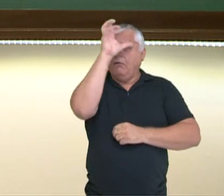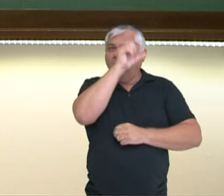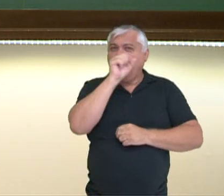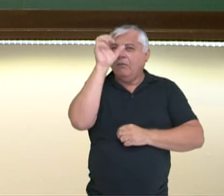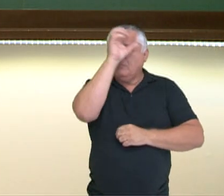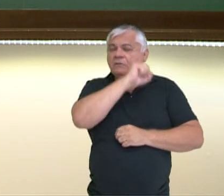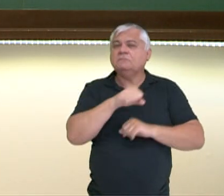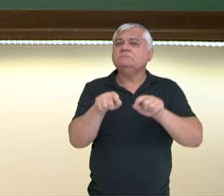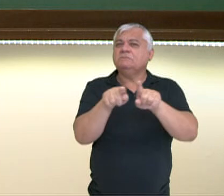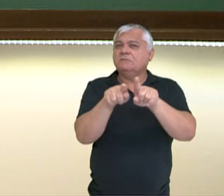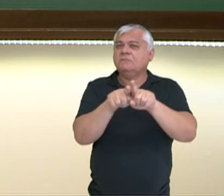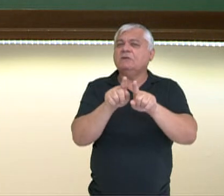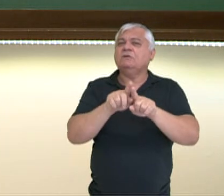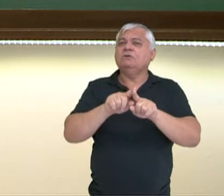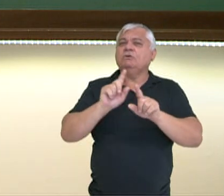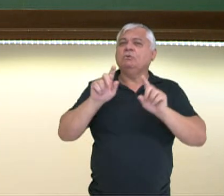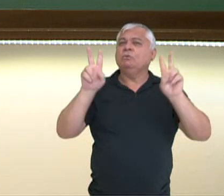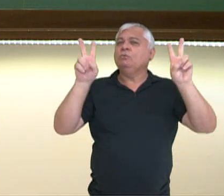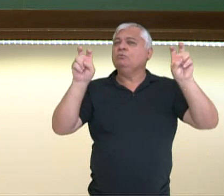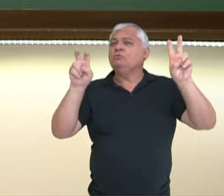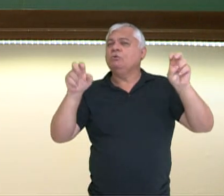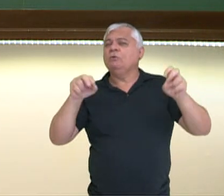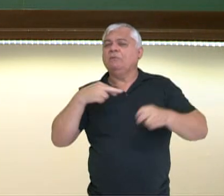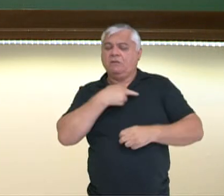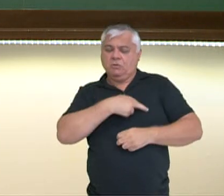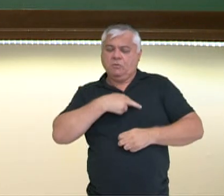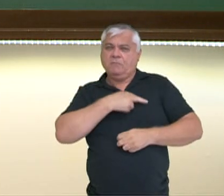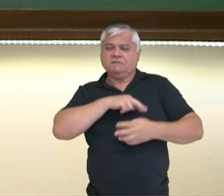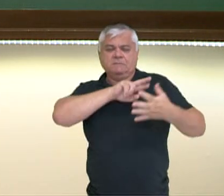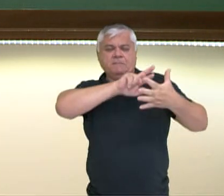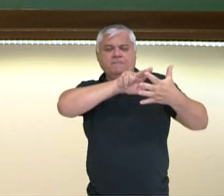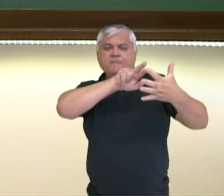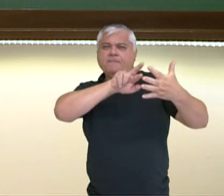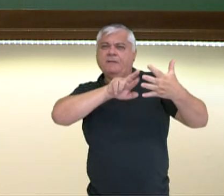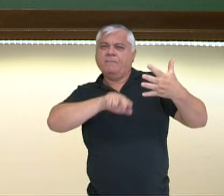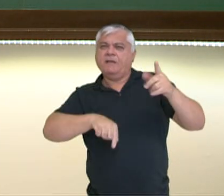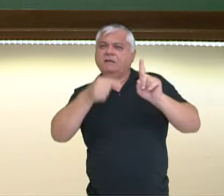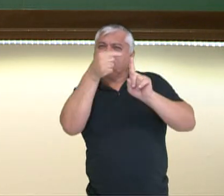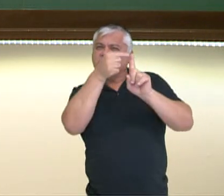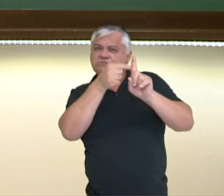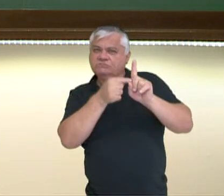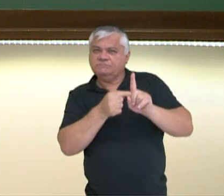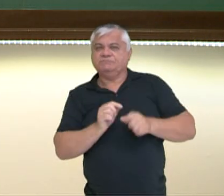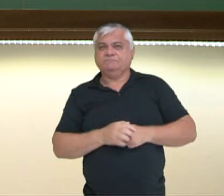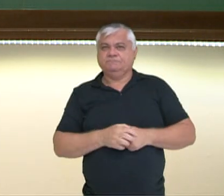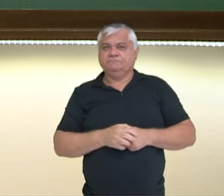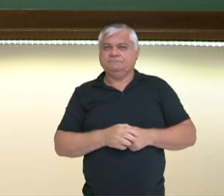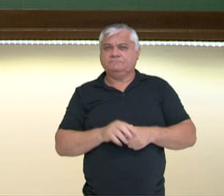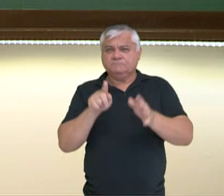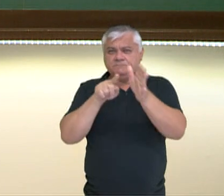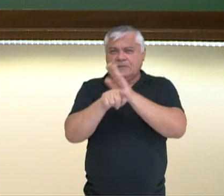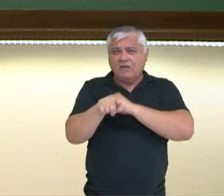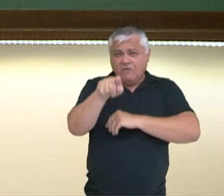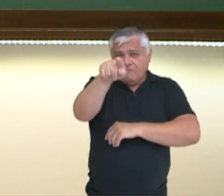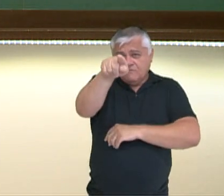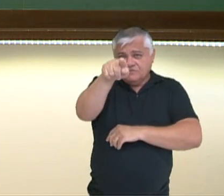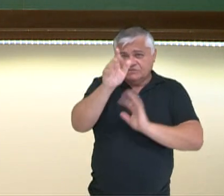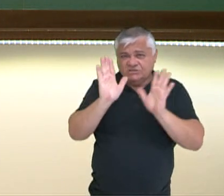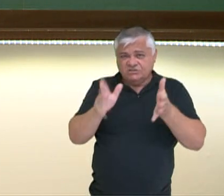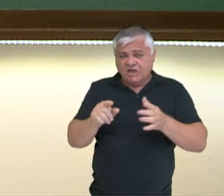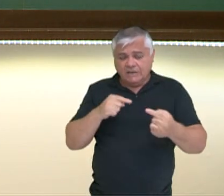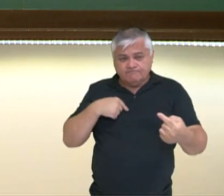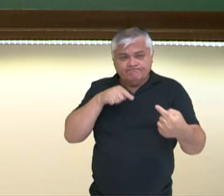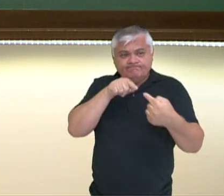aprendemos um pouco mais sobre os vários tipos de romances que existem. E para você, já se identificou com algum